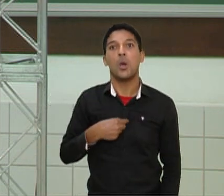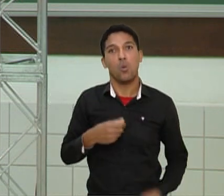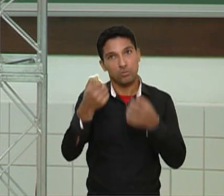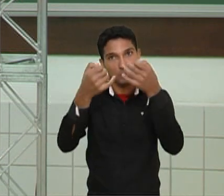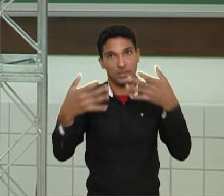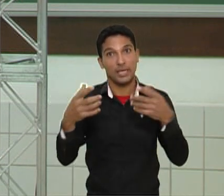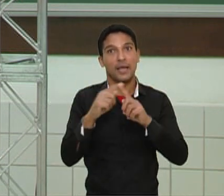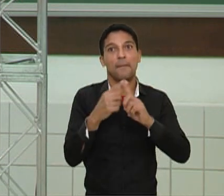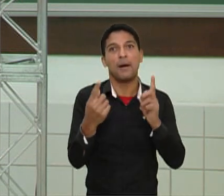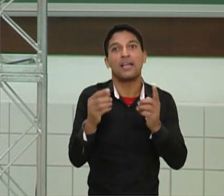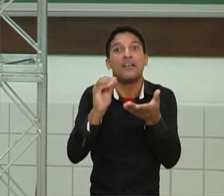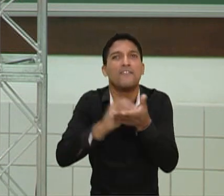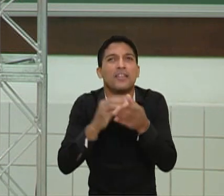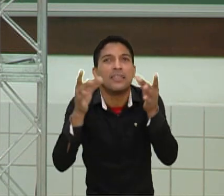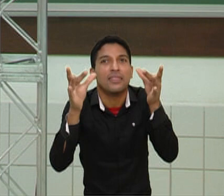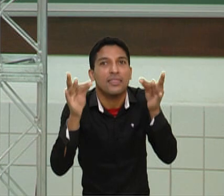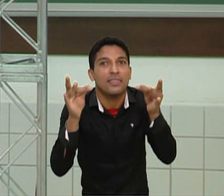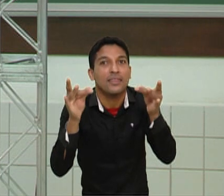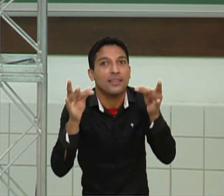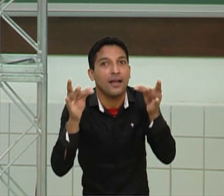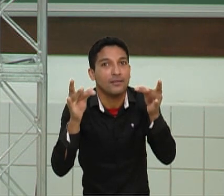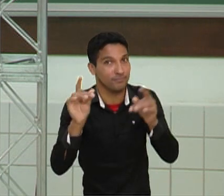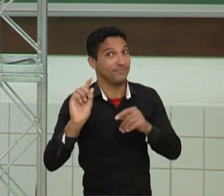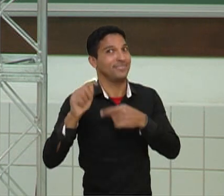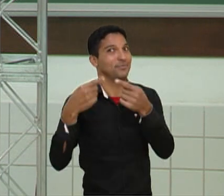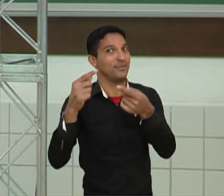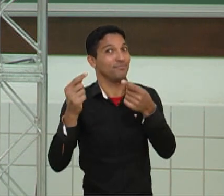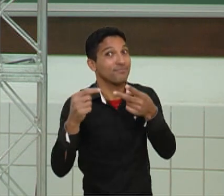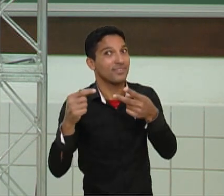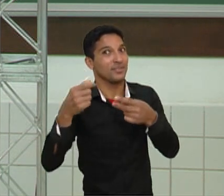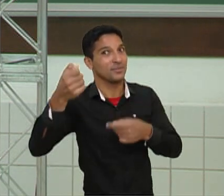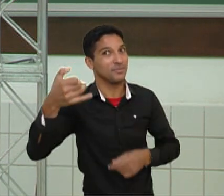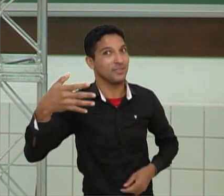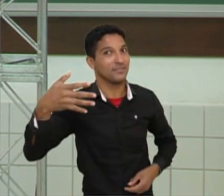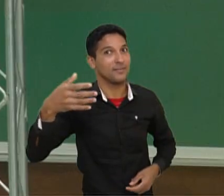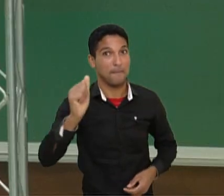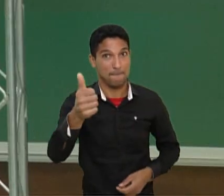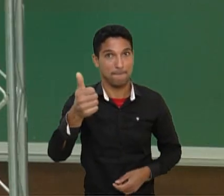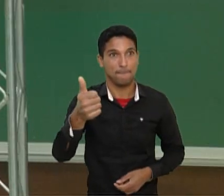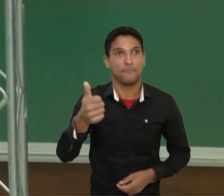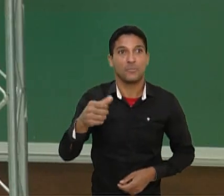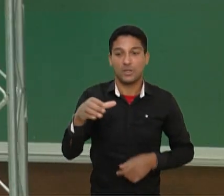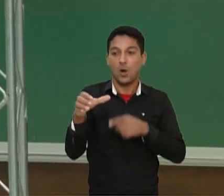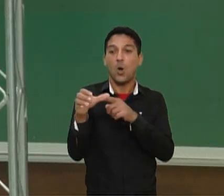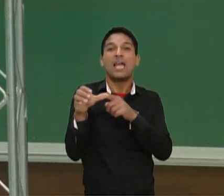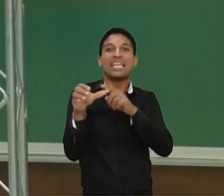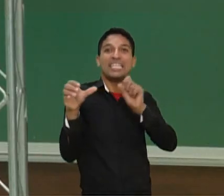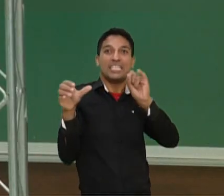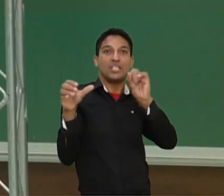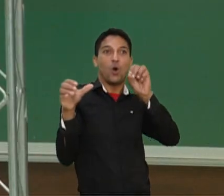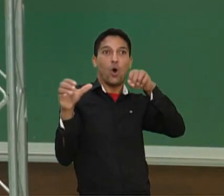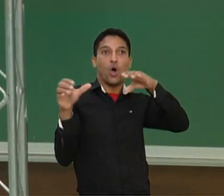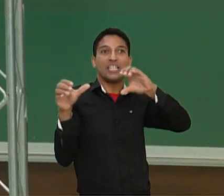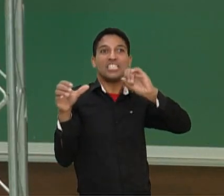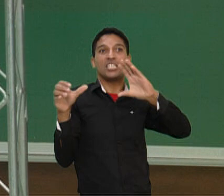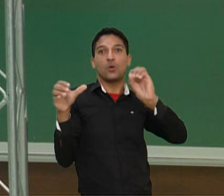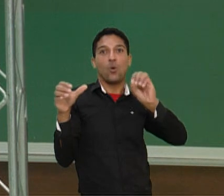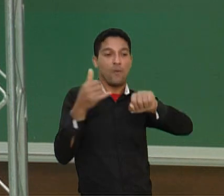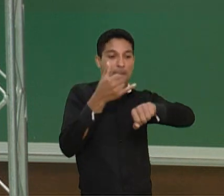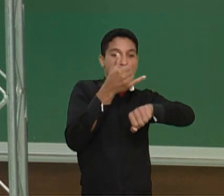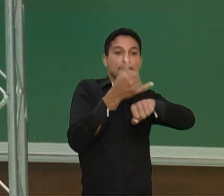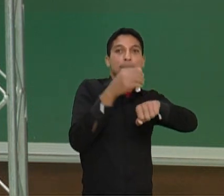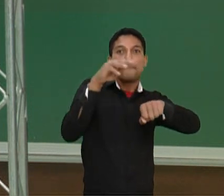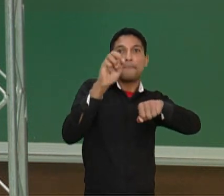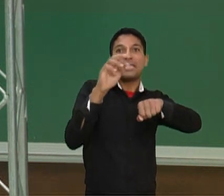detalhe nisso tudo, né? Que eu já vou explicar para vocês, ok? Lembra, né? Composto iônico, né? Formado por um metal e um não